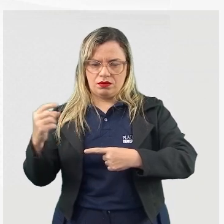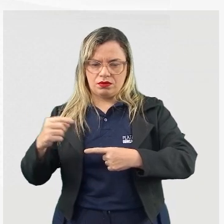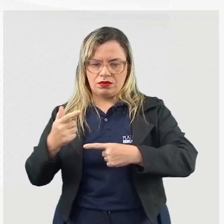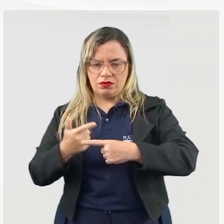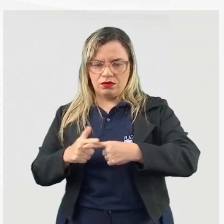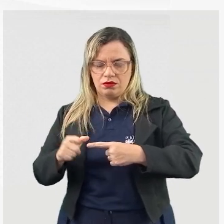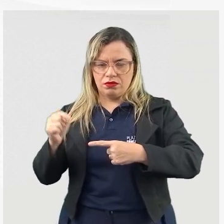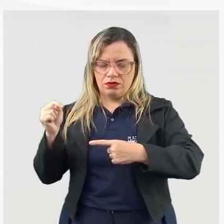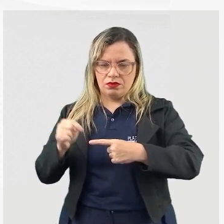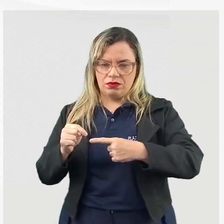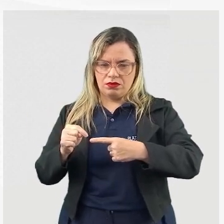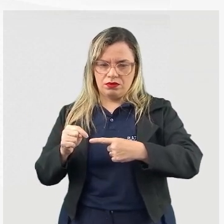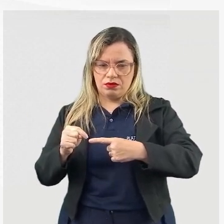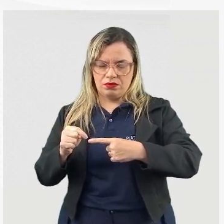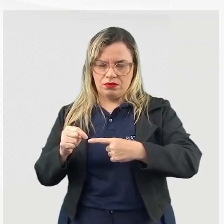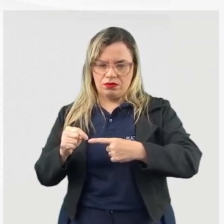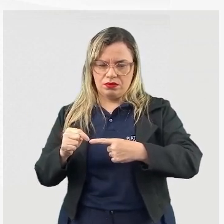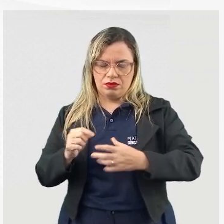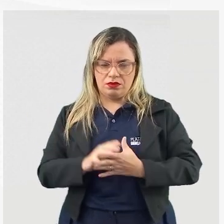Dividido